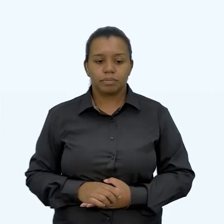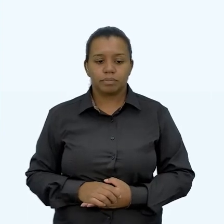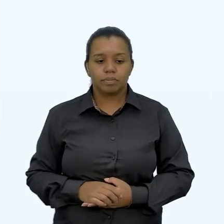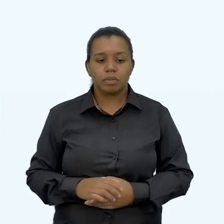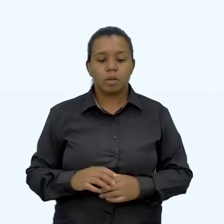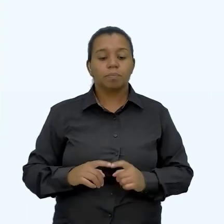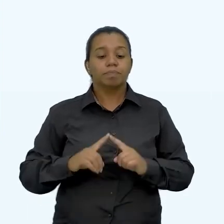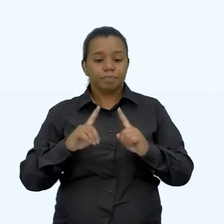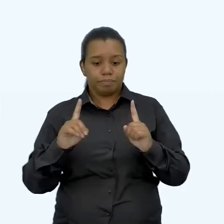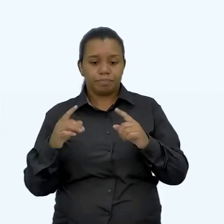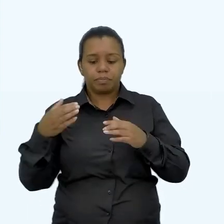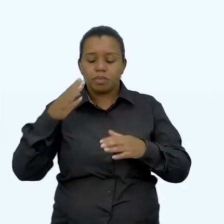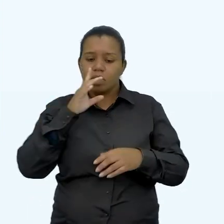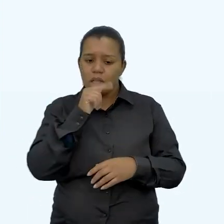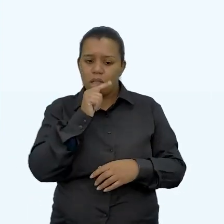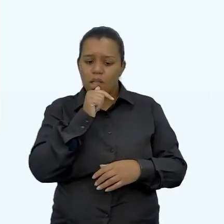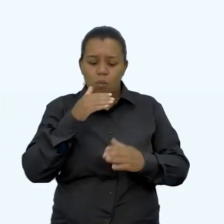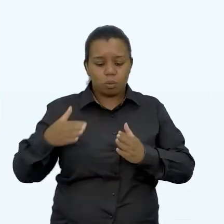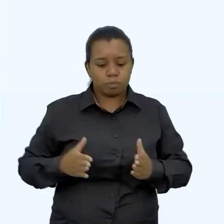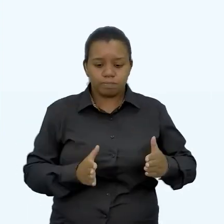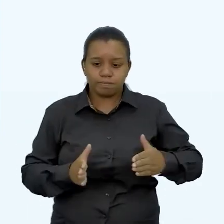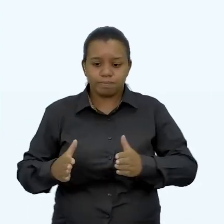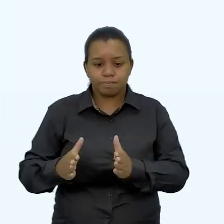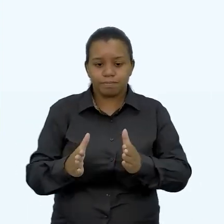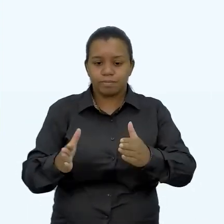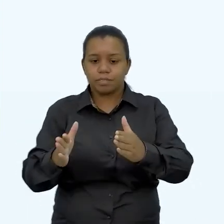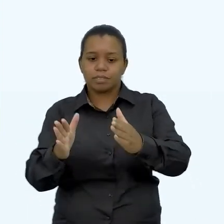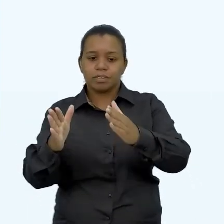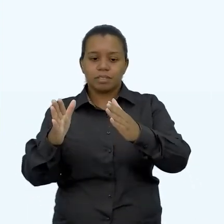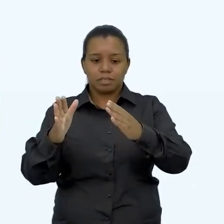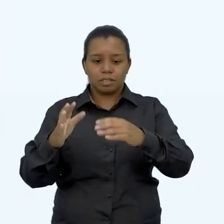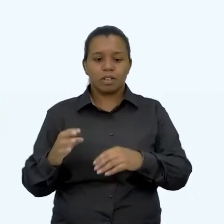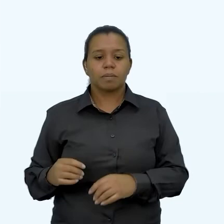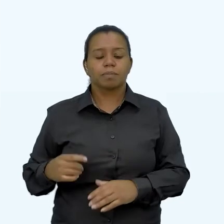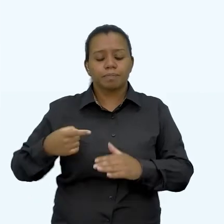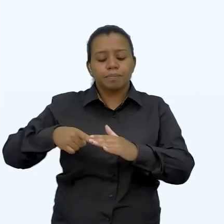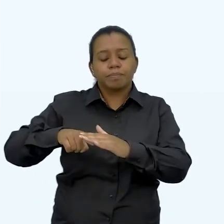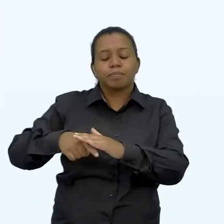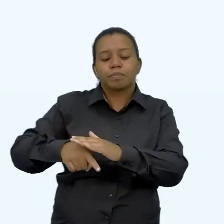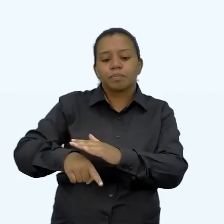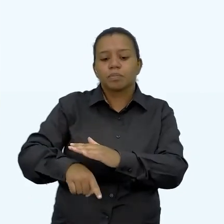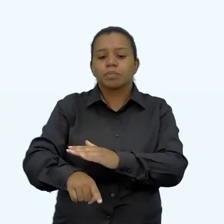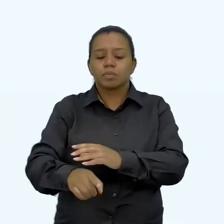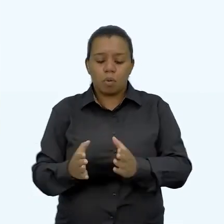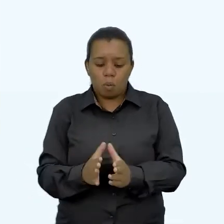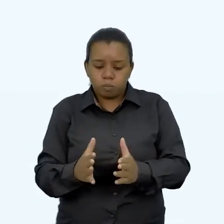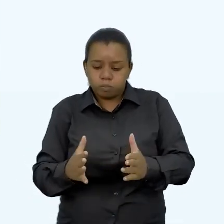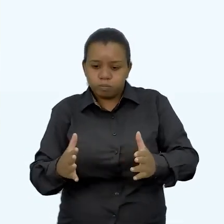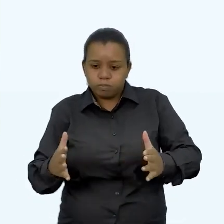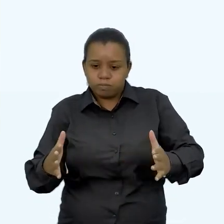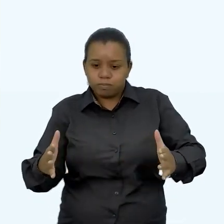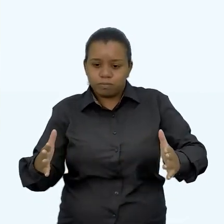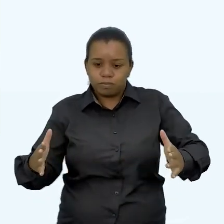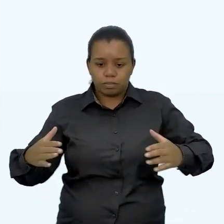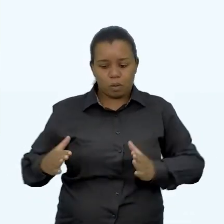Quando canalizada, a água corrente age sobre o relevo, aprofundando e alargando as suas